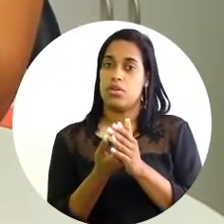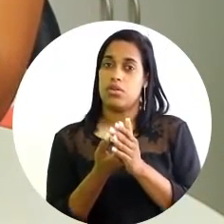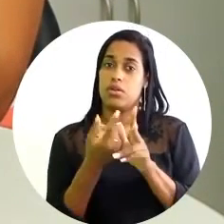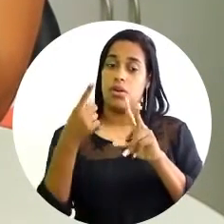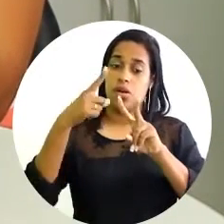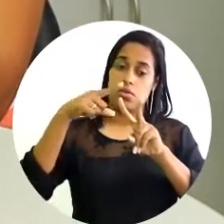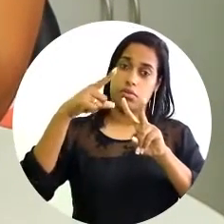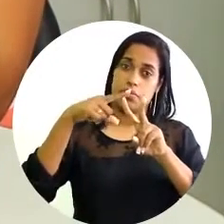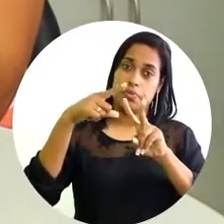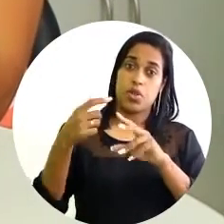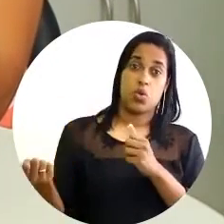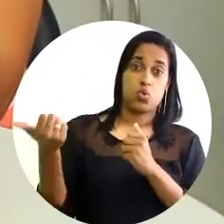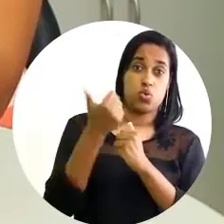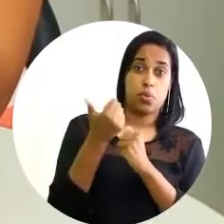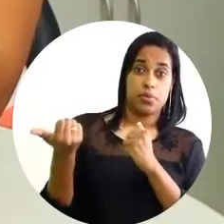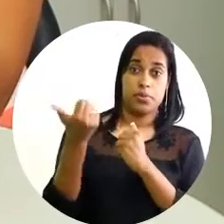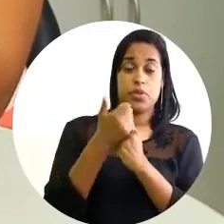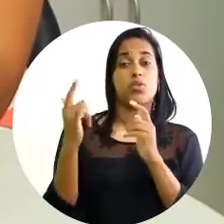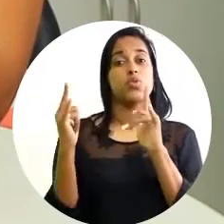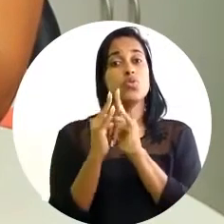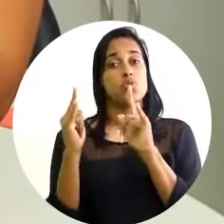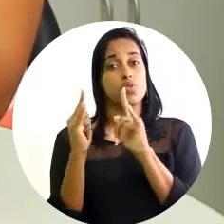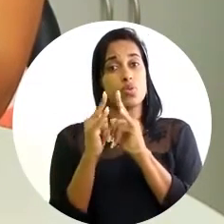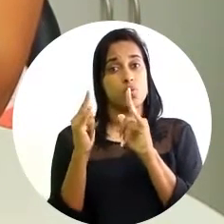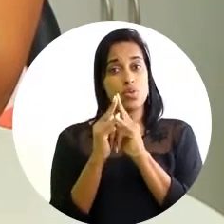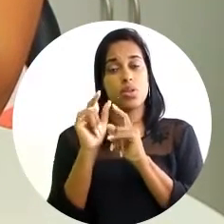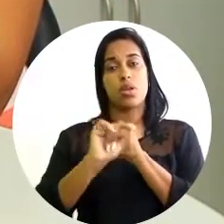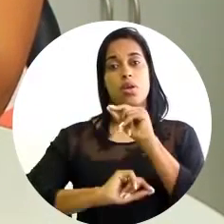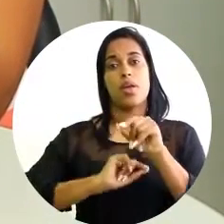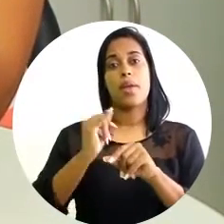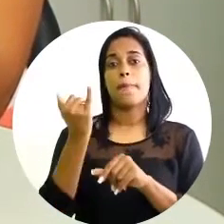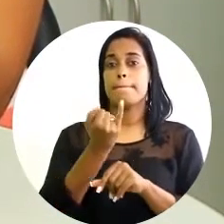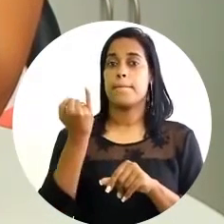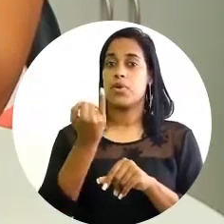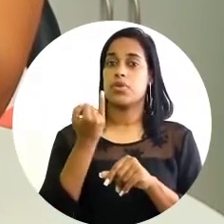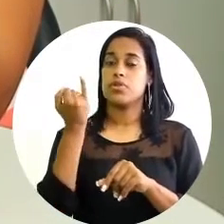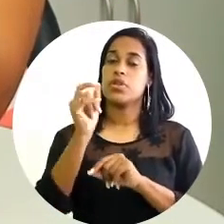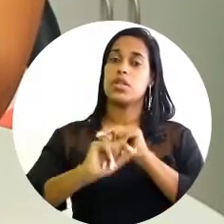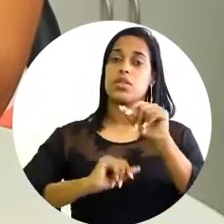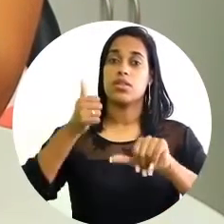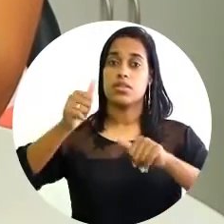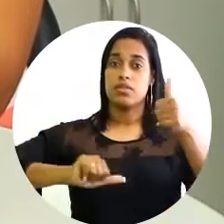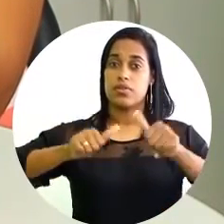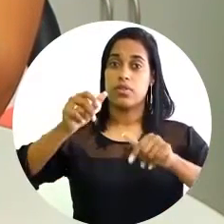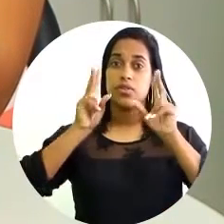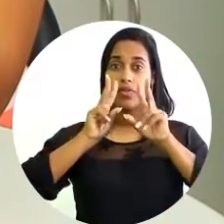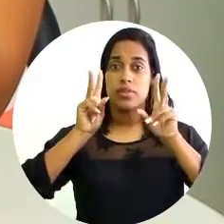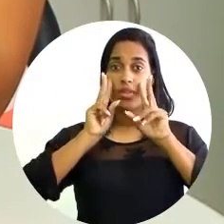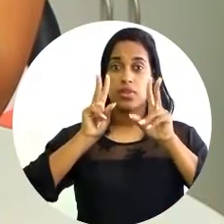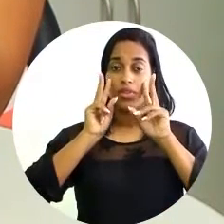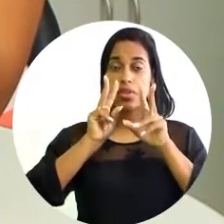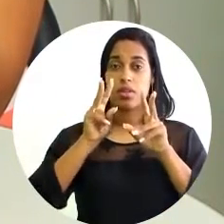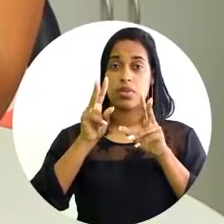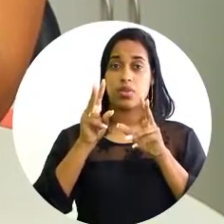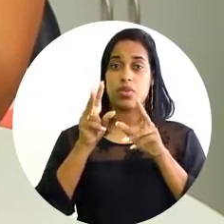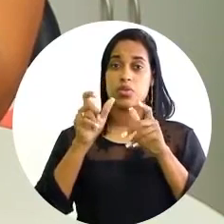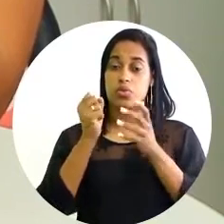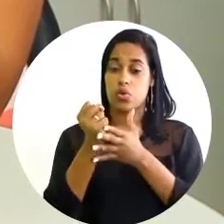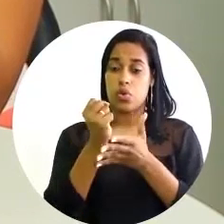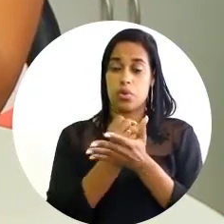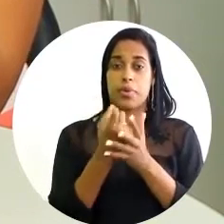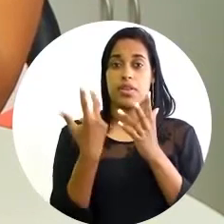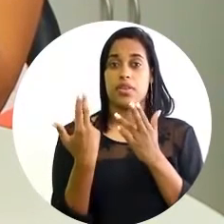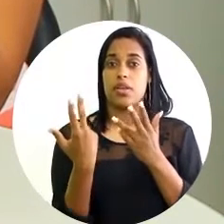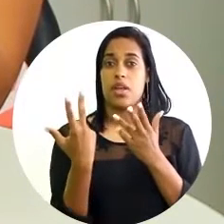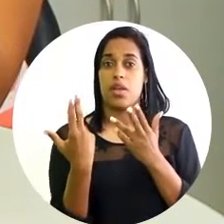relação ao suprimento institucional, é importante que se verifique na nota de empenho